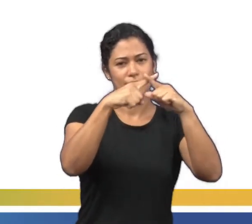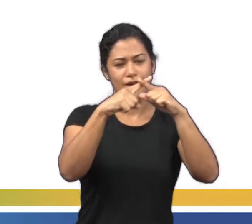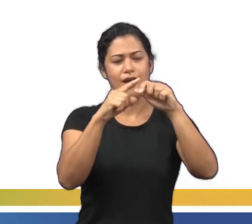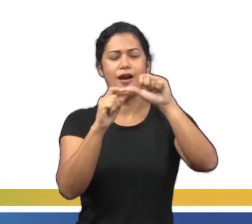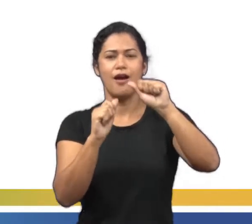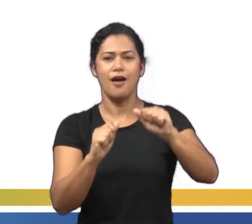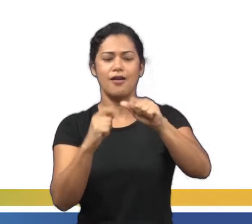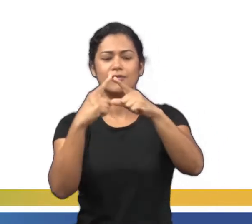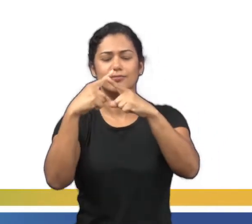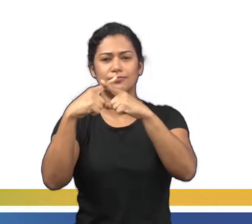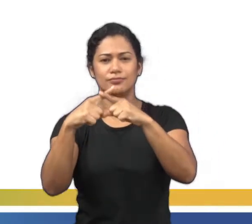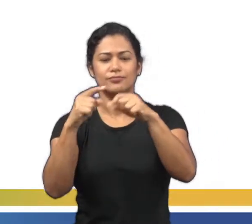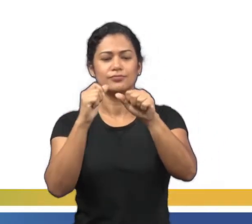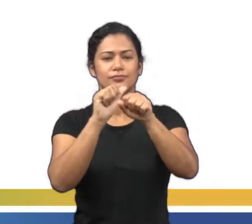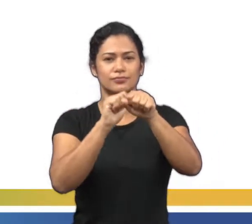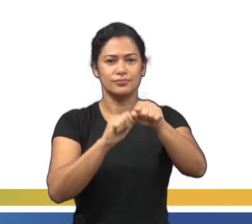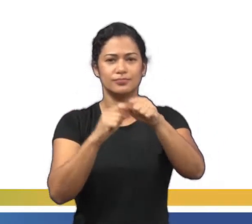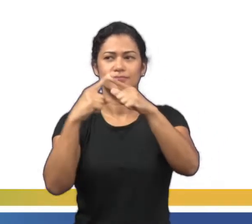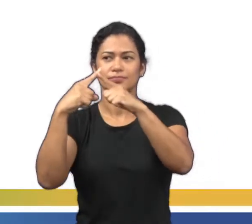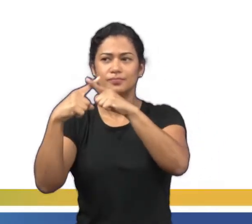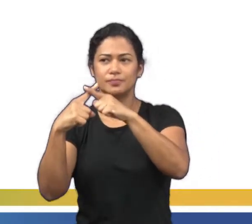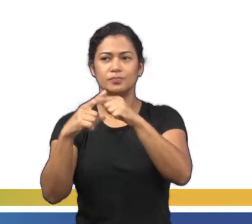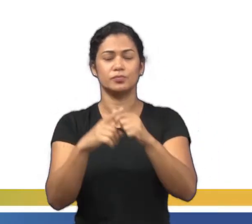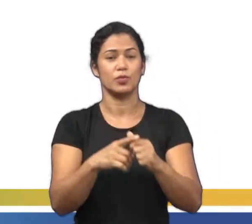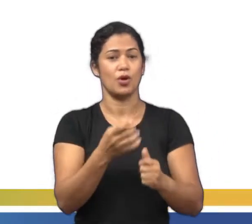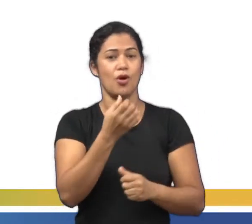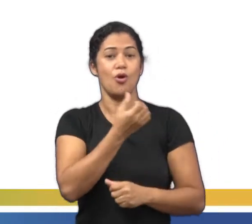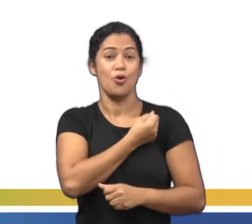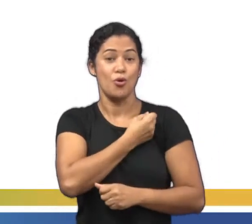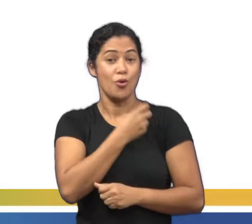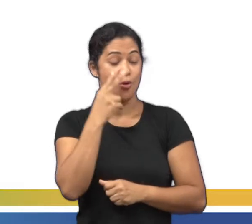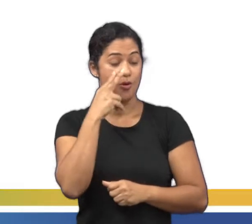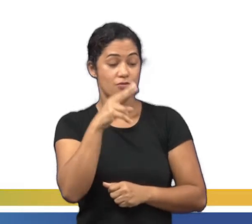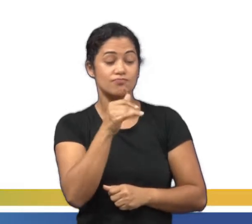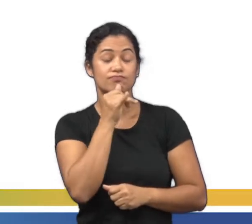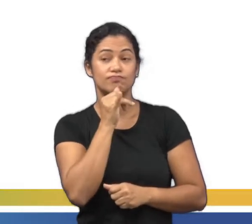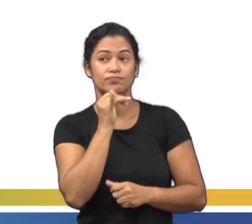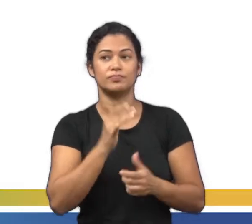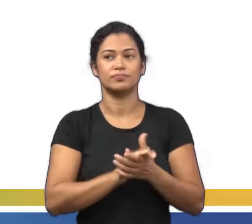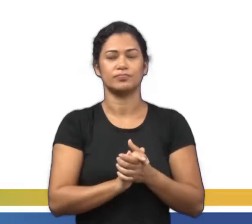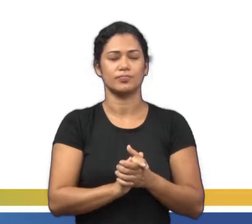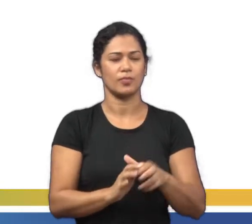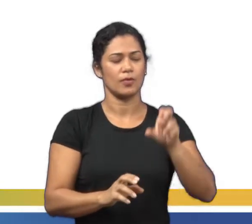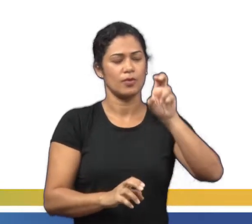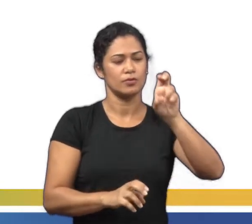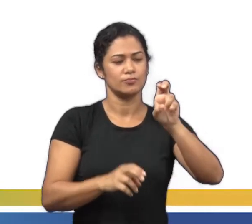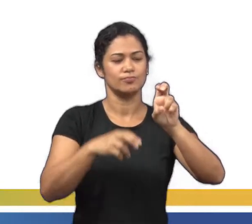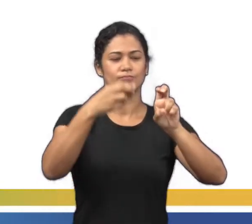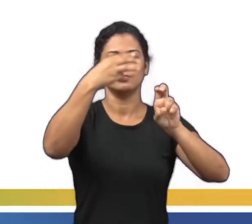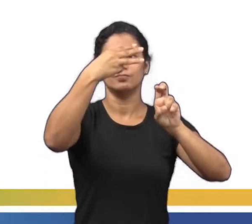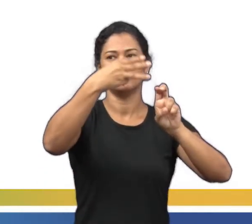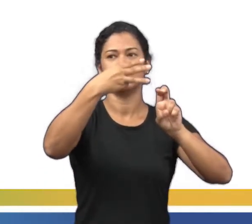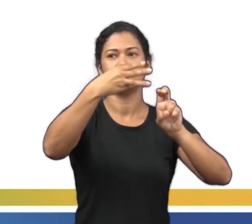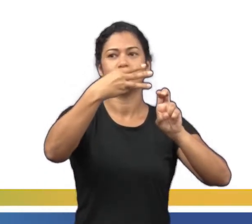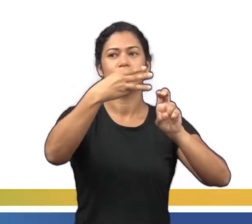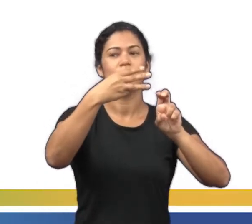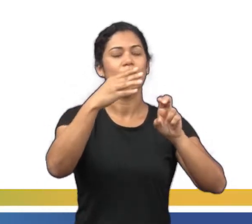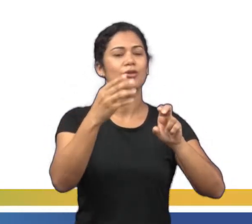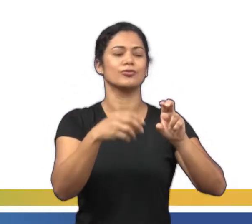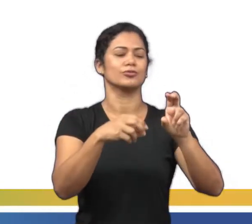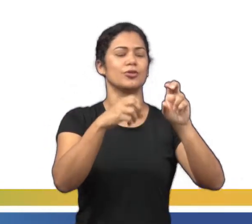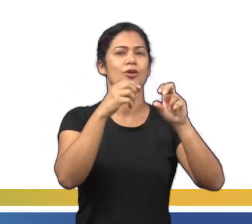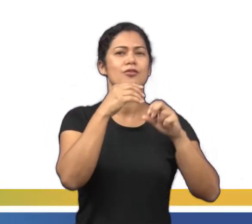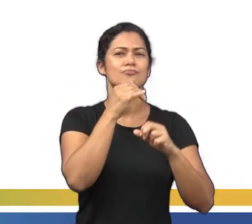vezes. Vamos ver numericamente como é que vai ficar esse exemplo? 5 elevado a 3, ou 5 ao